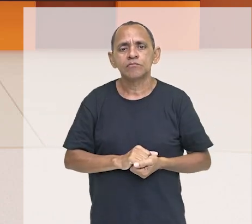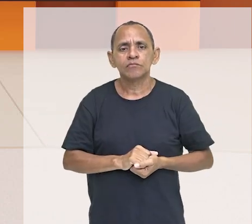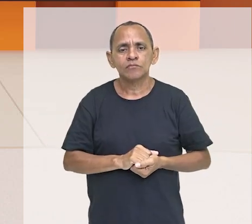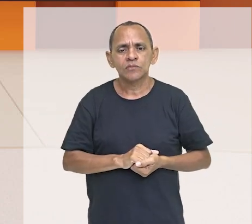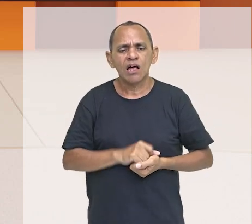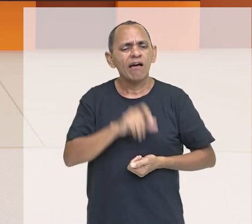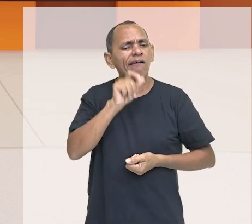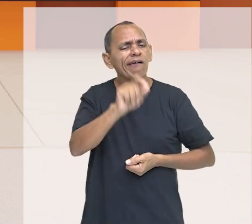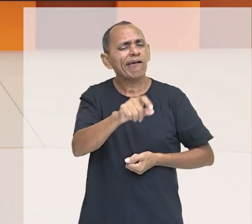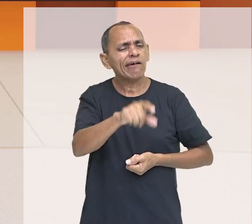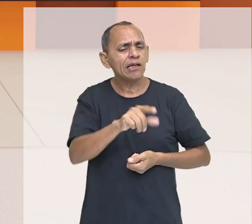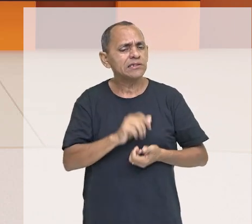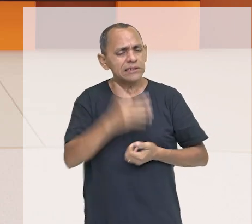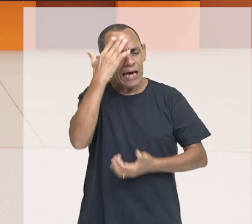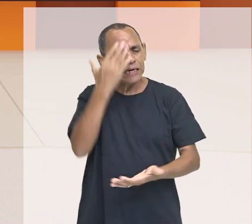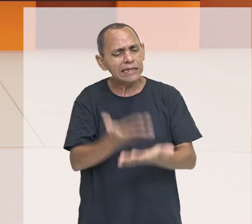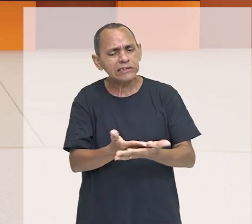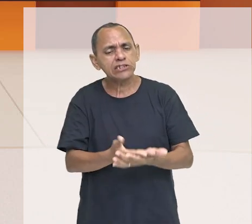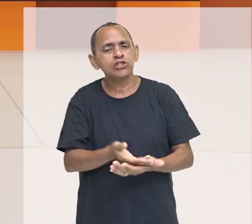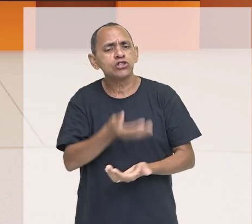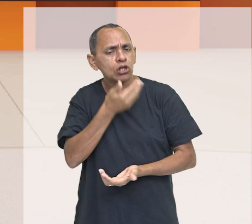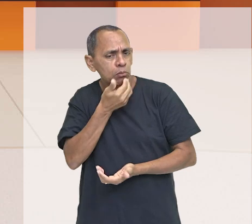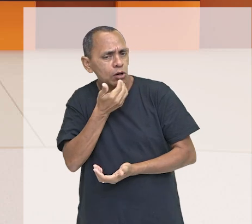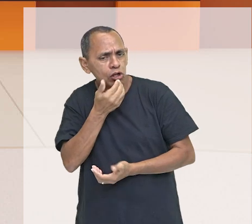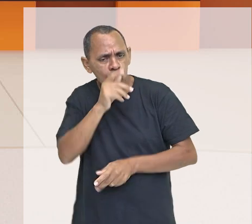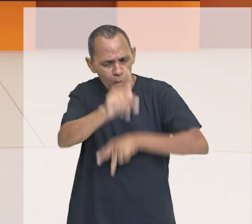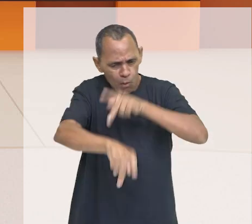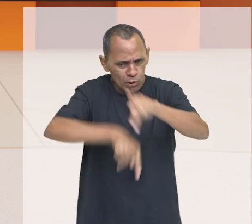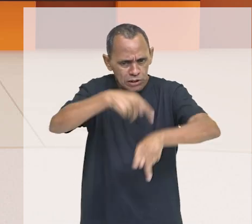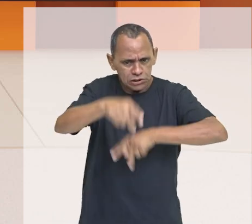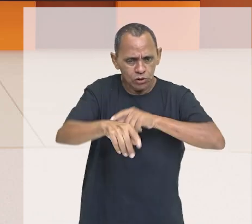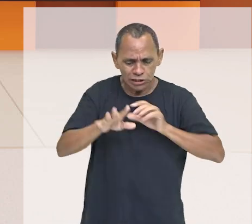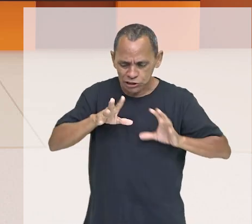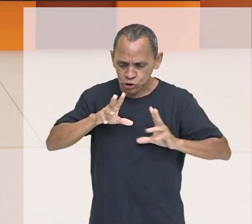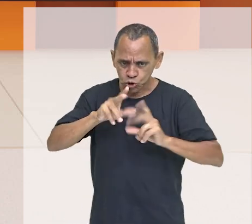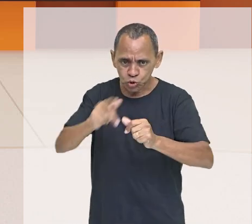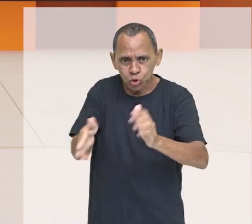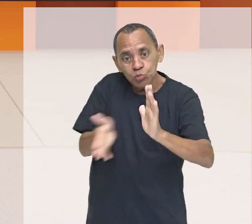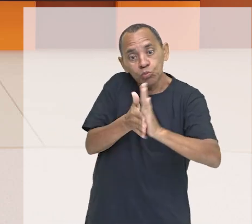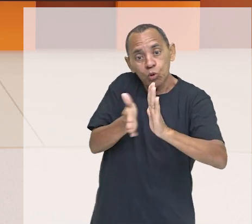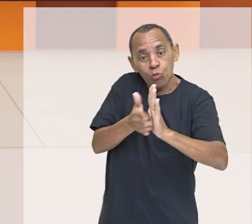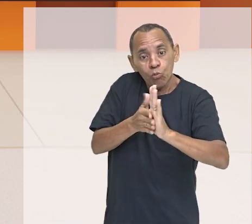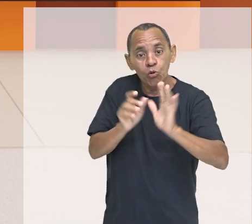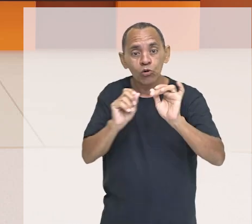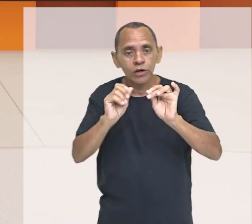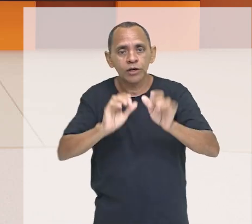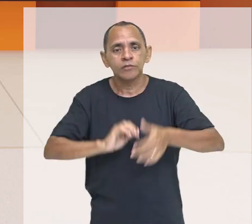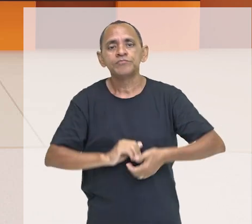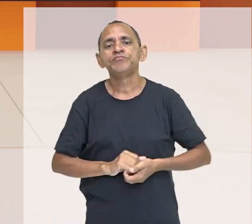que eles acham que é melhor para a população. Então, todos vão propor, né,